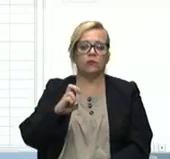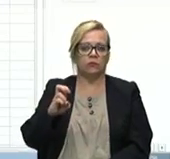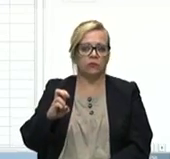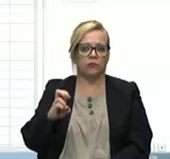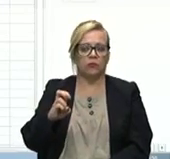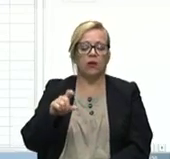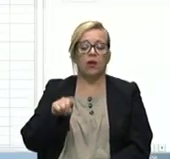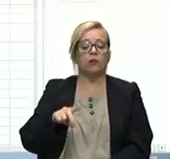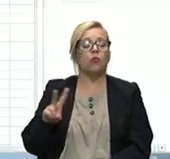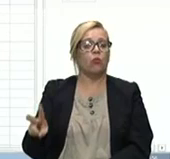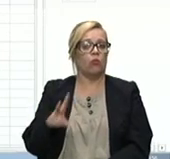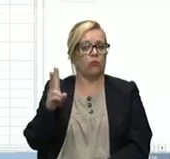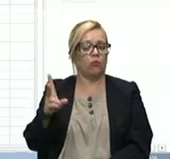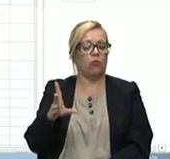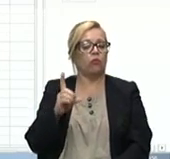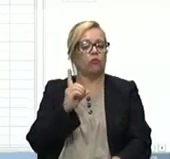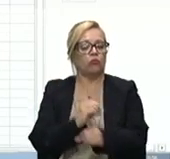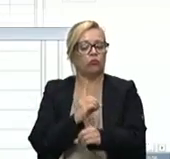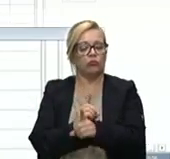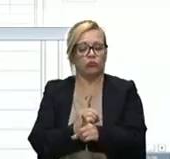0,4995.